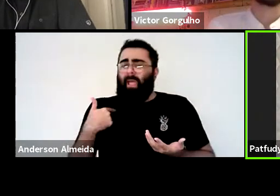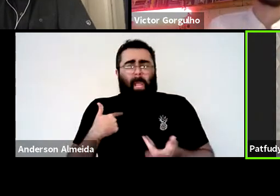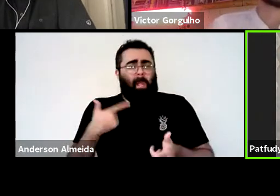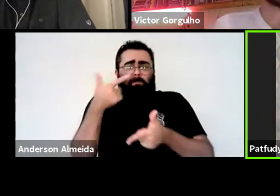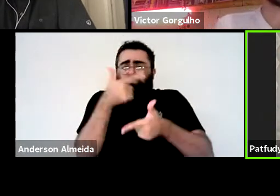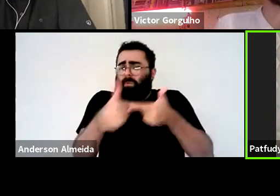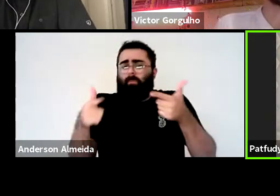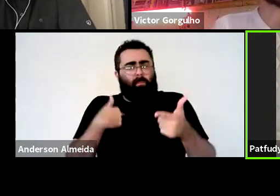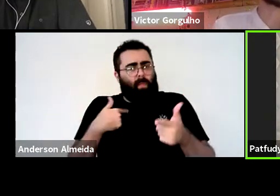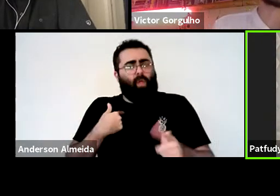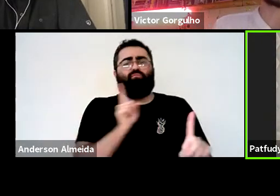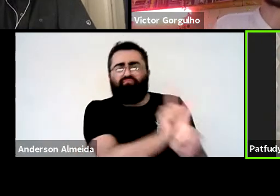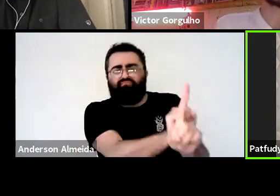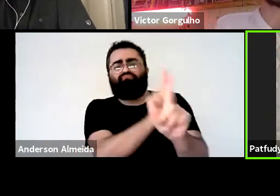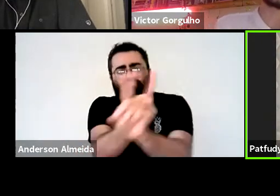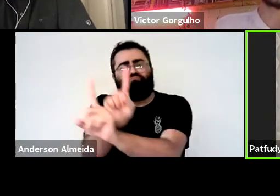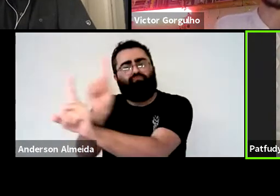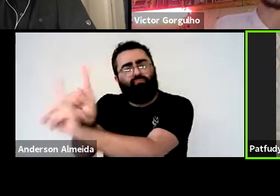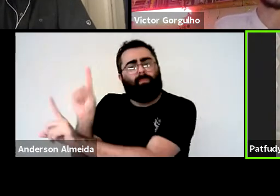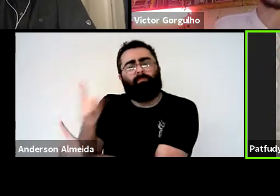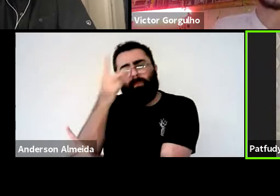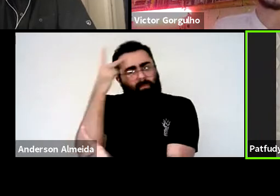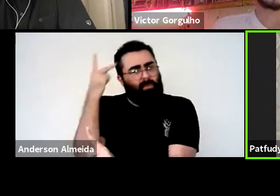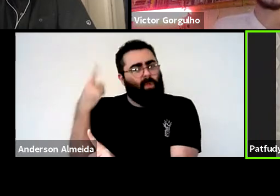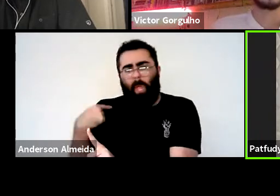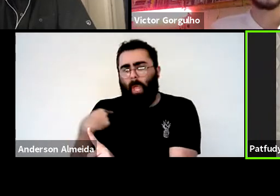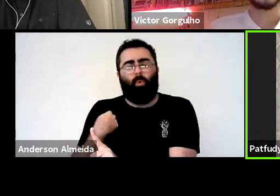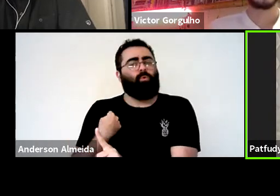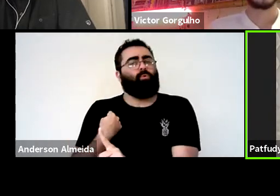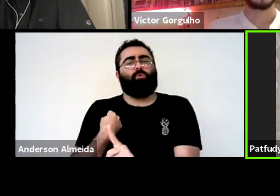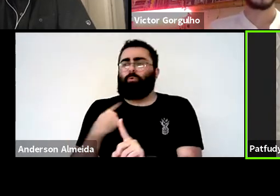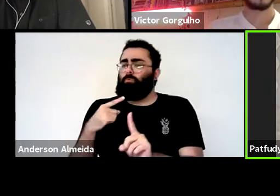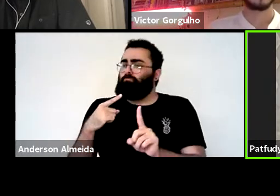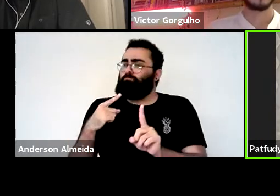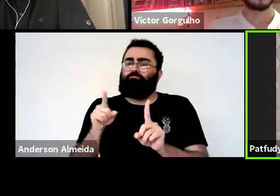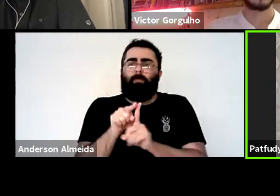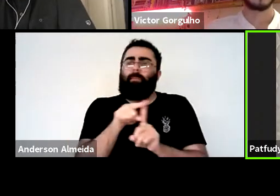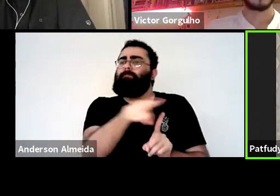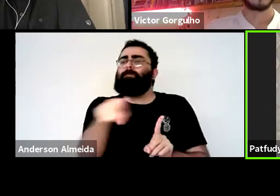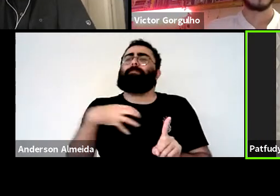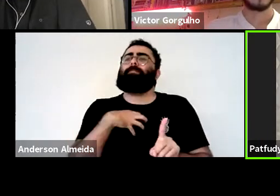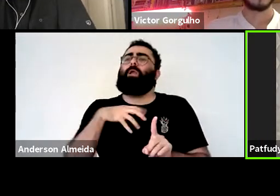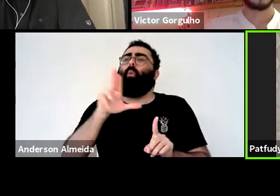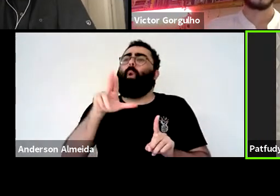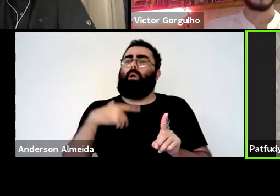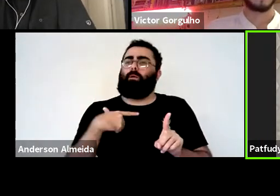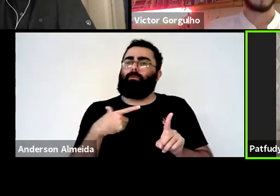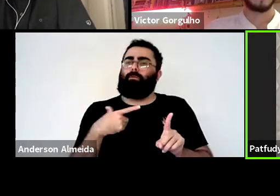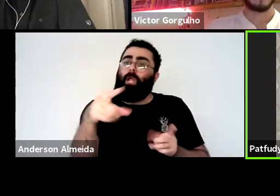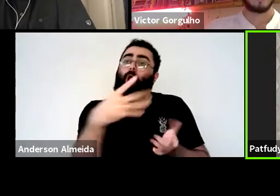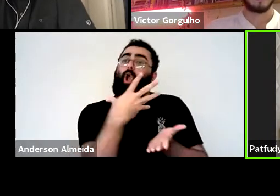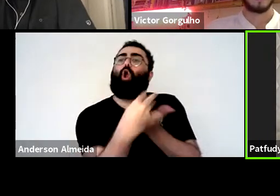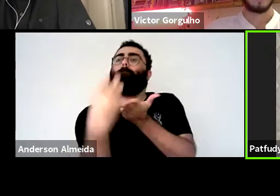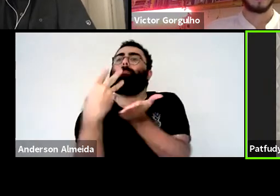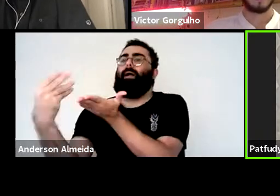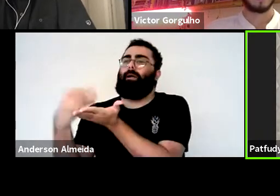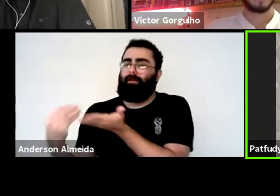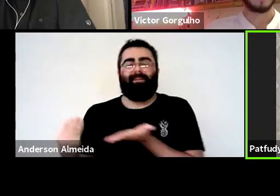um lugar de afrontar ou de reproduzir essa violência ou de colocar num lugar de vilão, mas tem